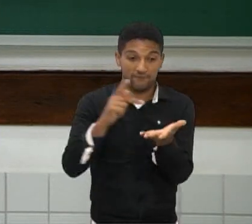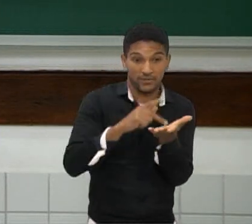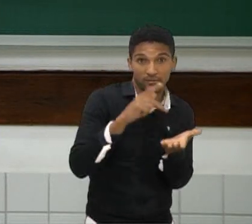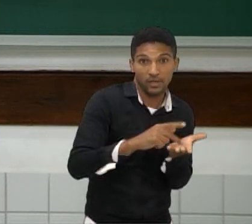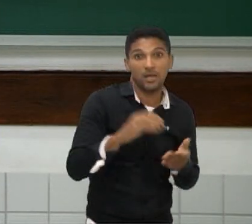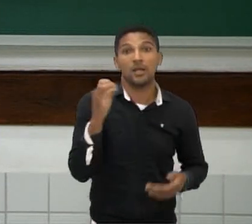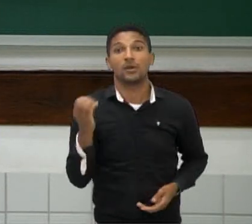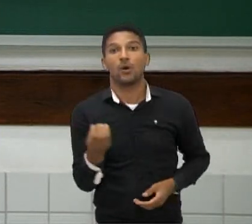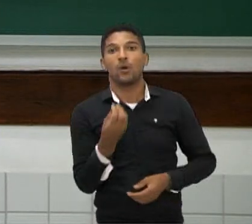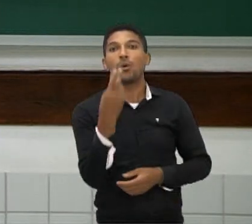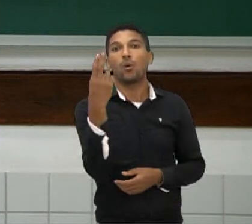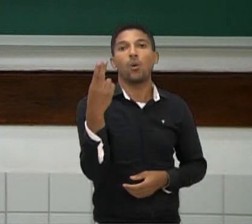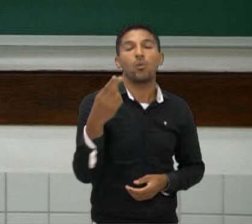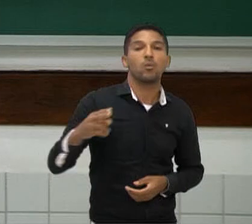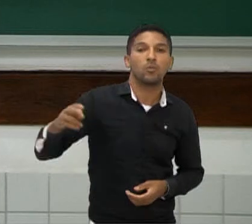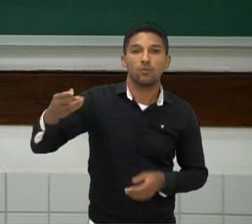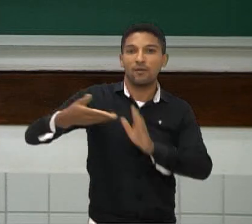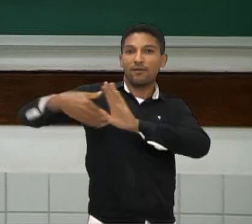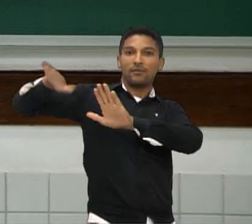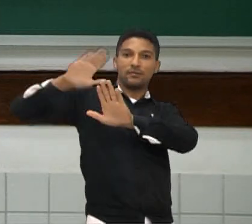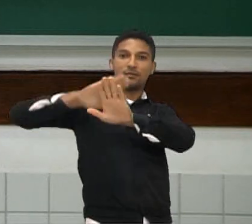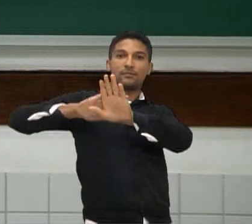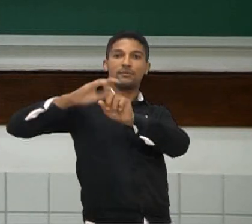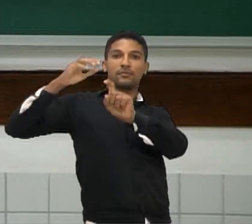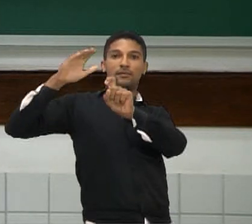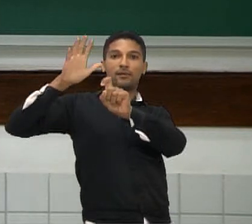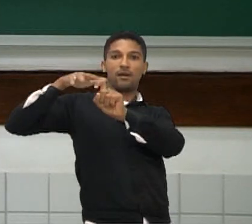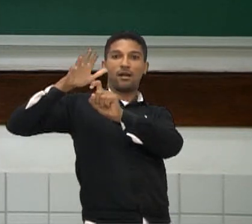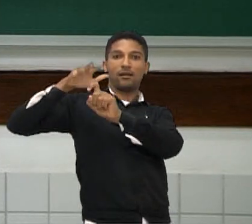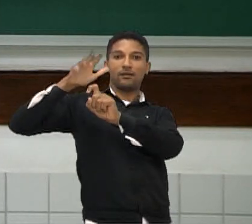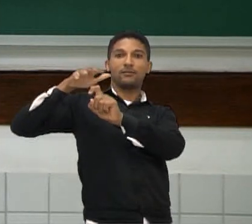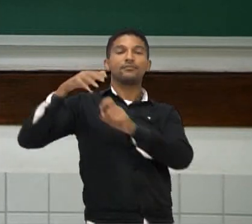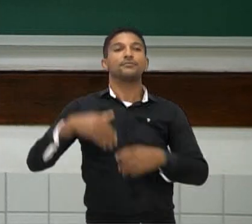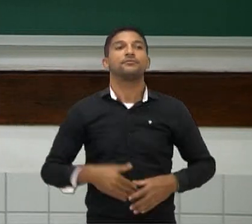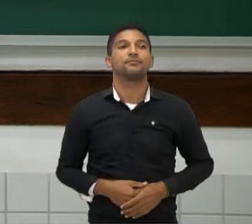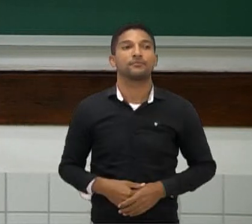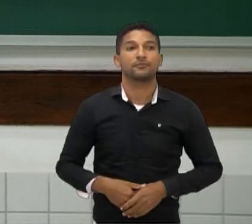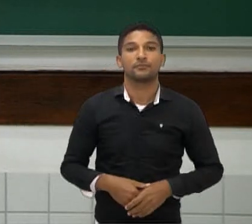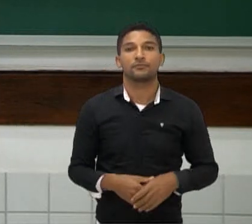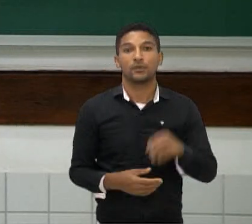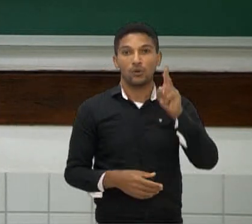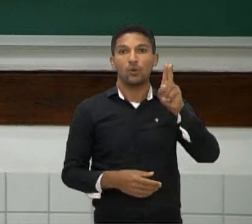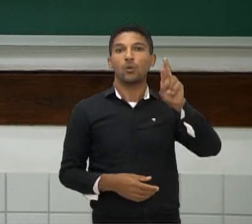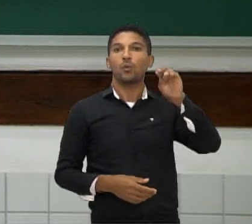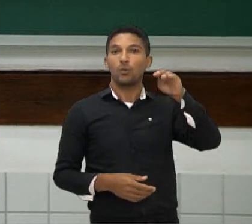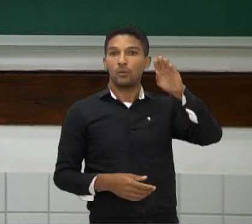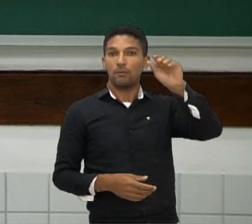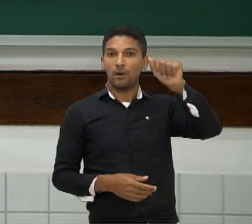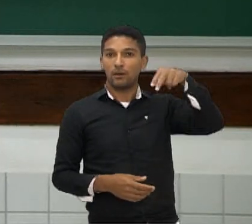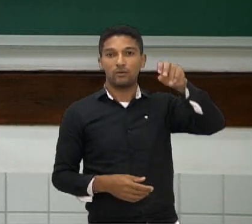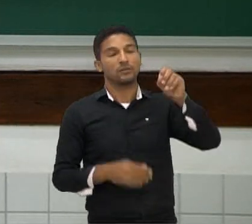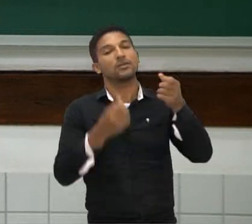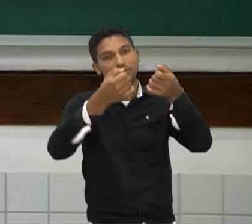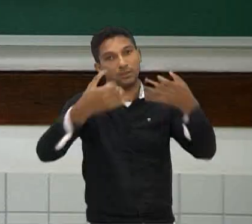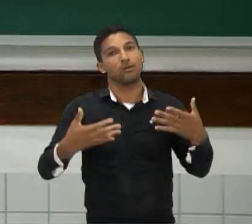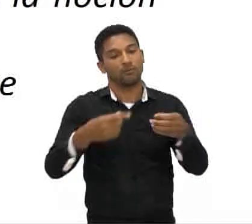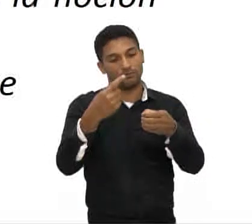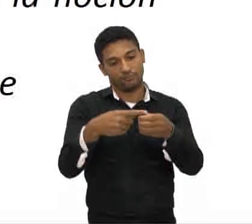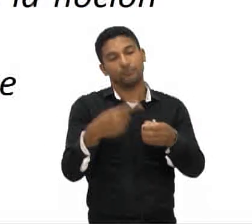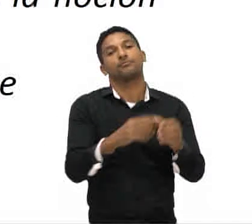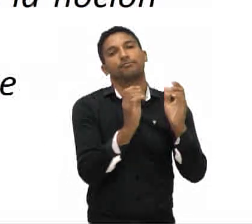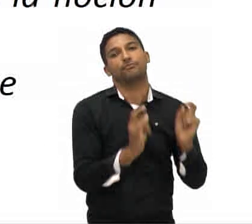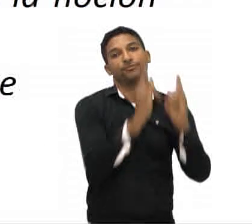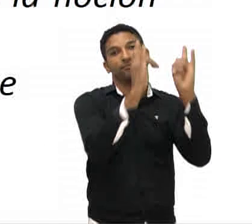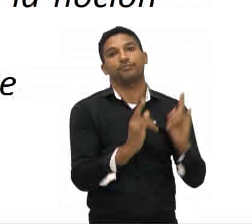um ambiente urbano, que tem cidades, conjuntos de ruas, edifícios. A partir de